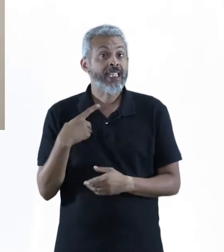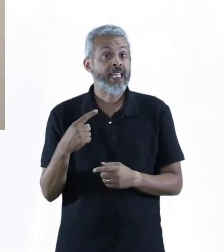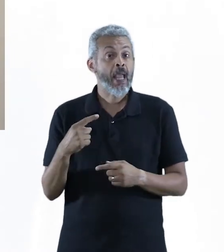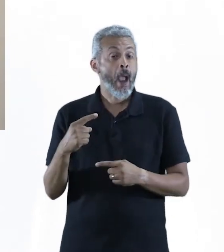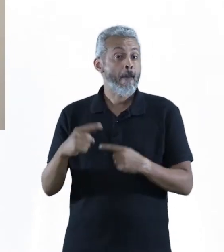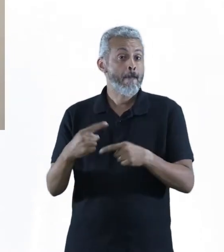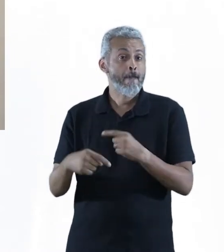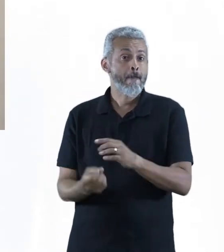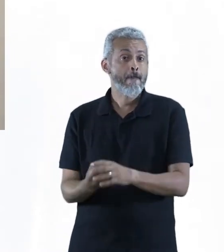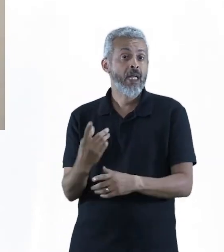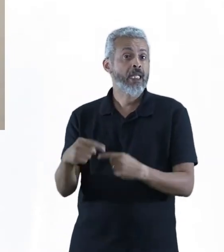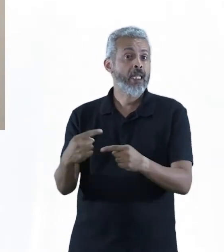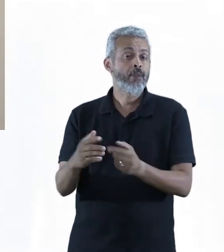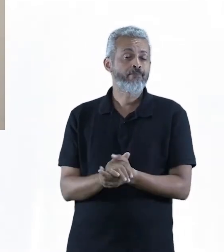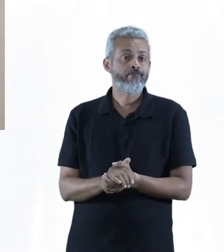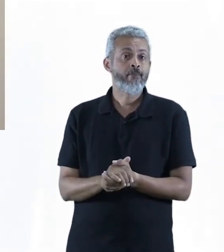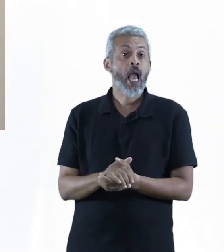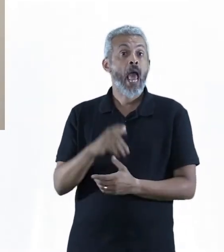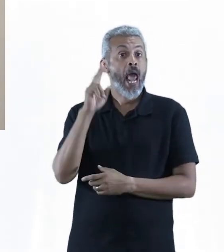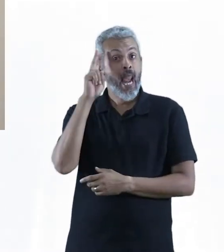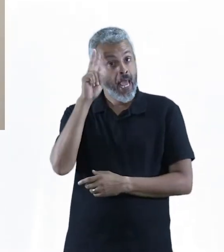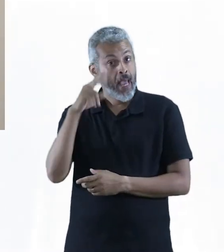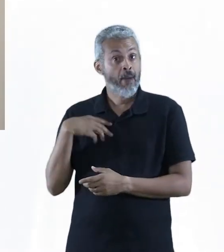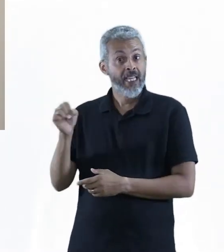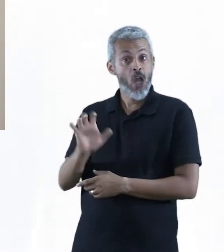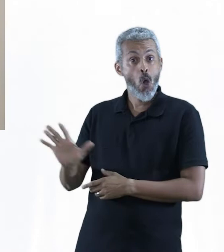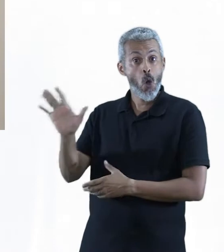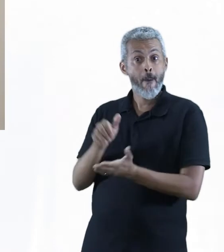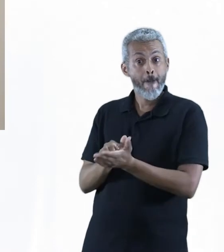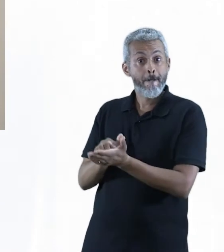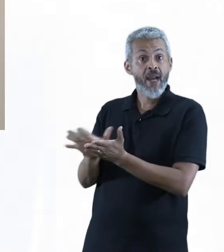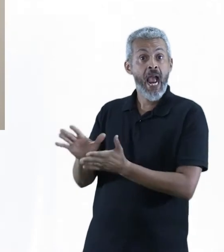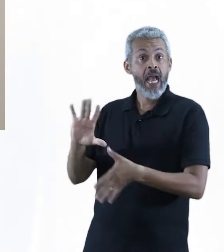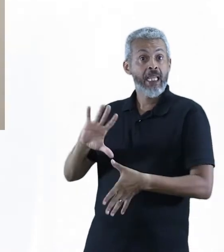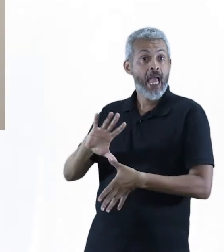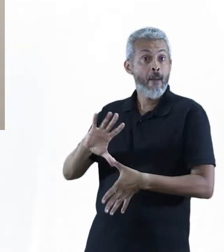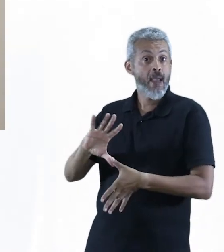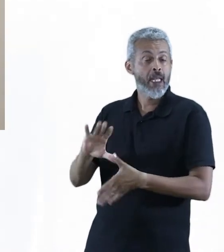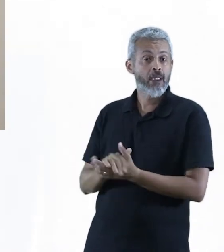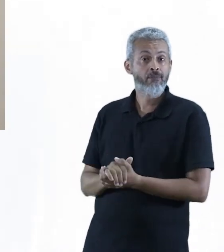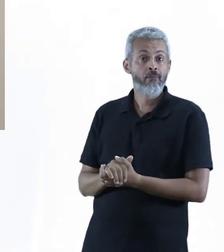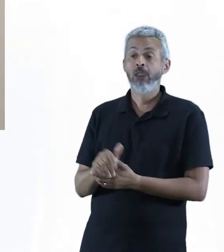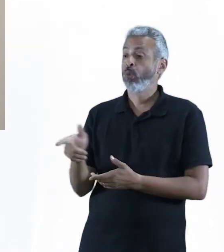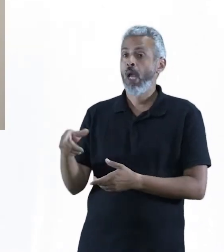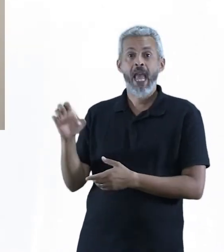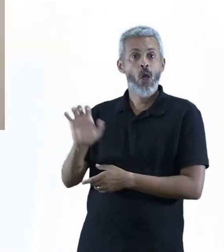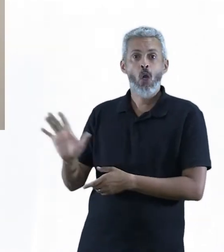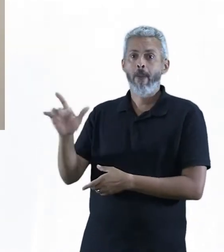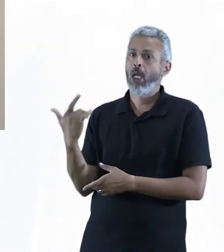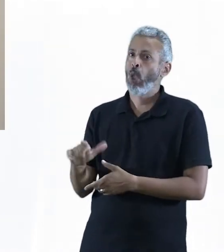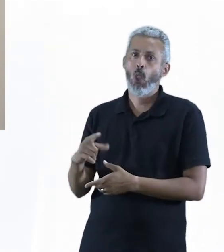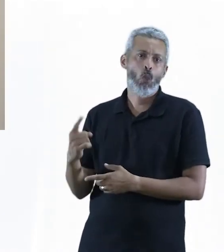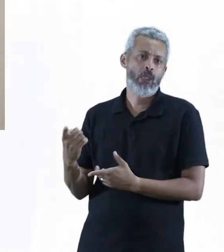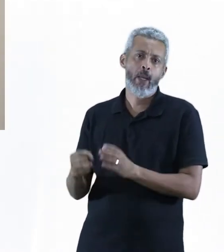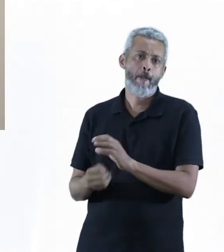matérias-primas. Lembrando que a Europa já tinha sido expulsa, entre aspas, da América. Então ela não tinha